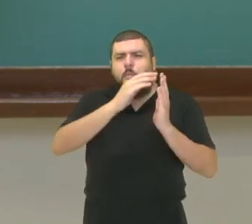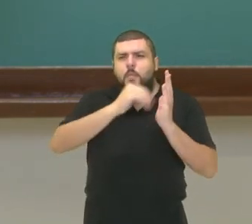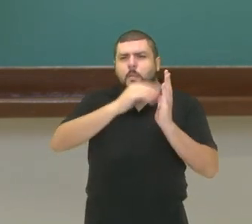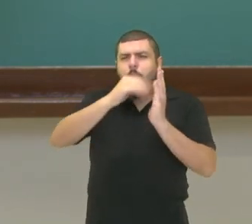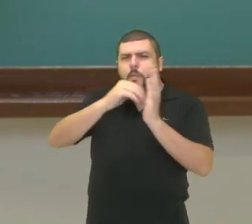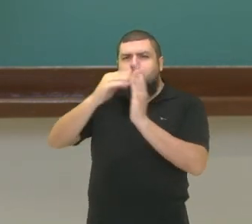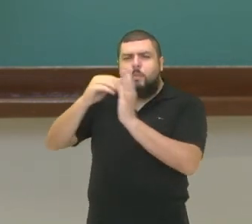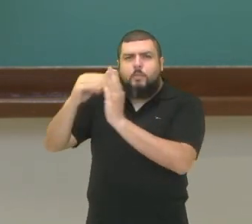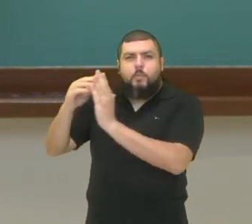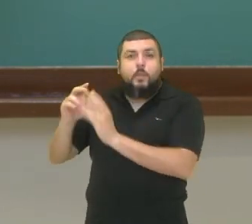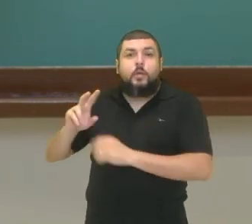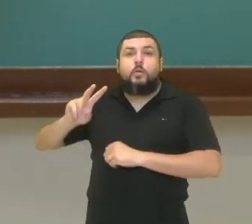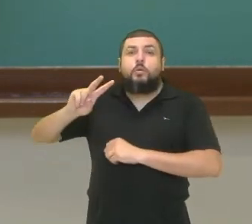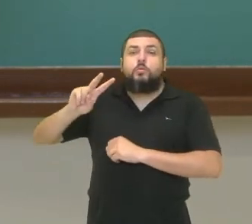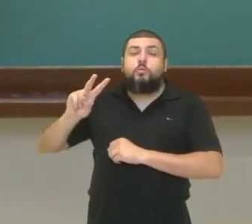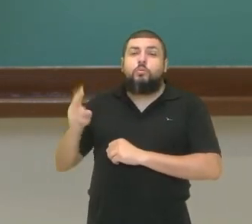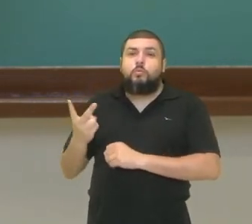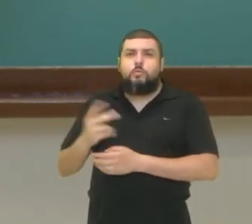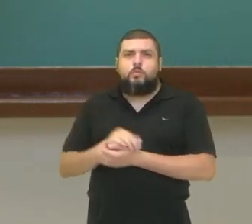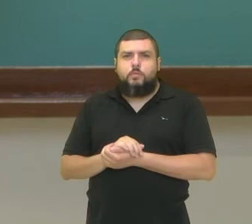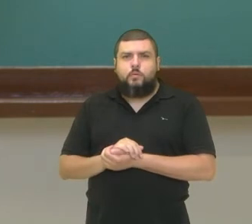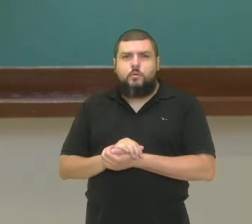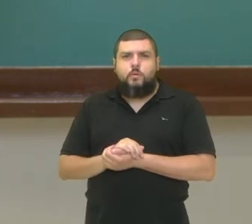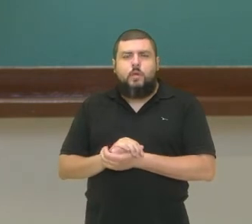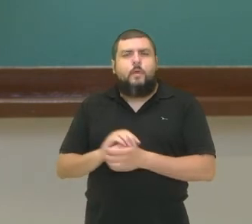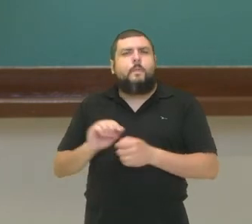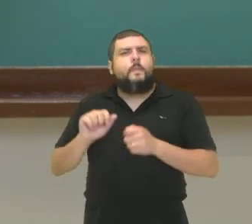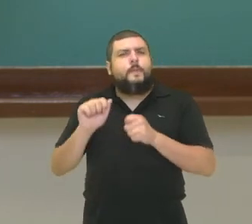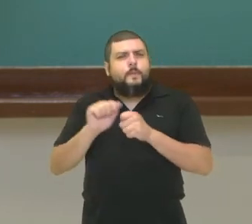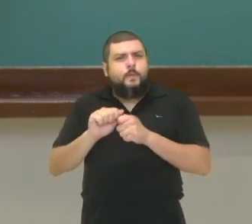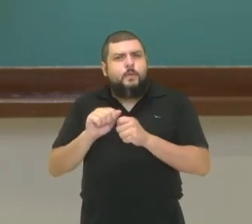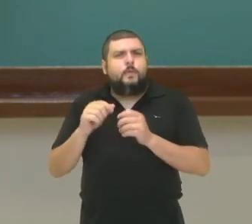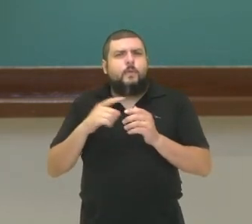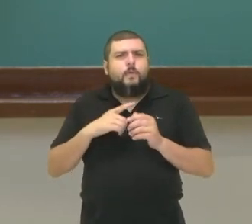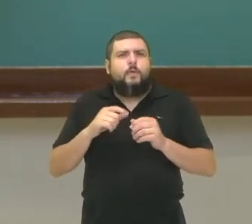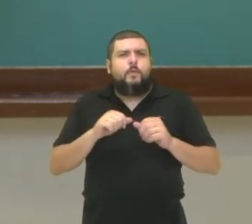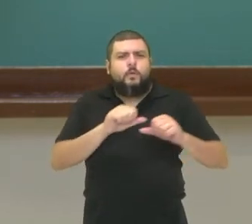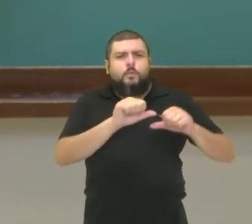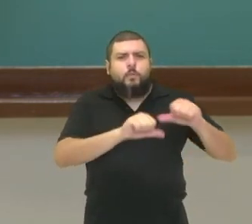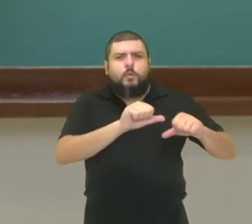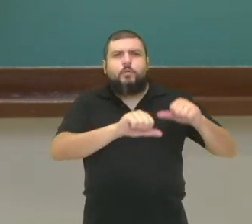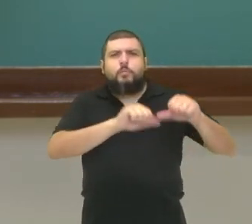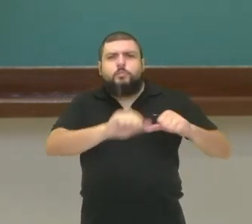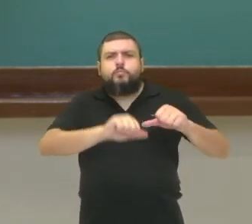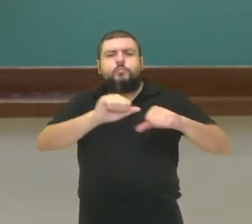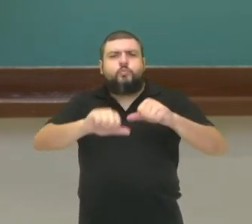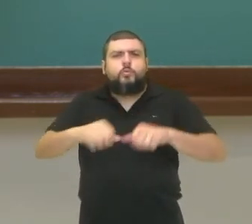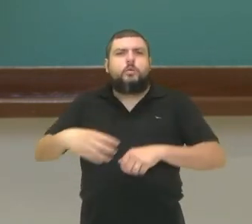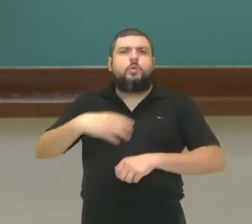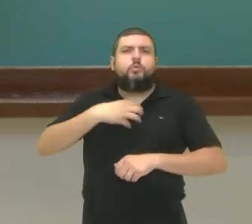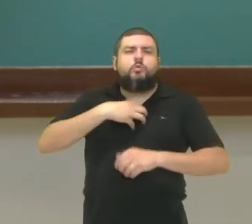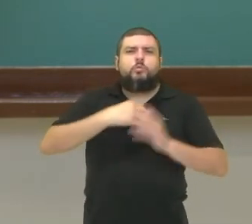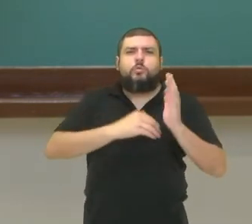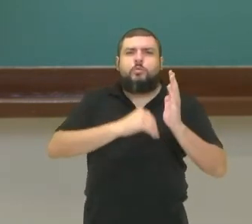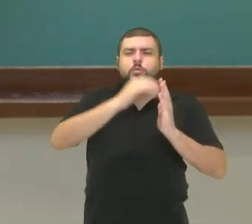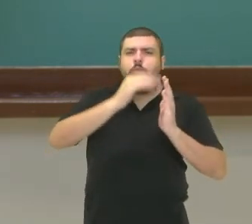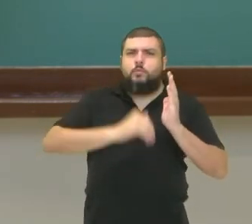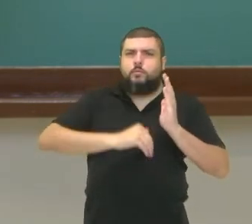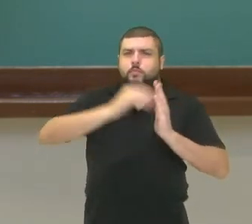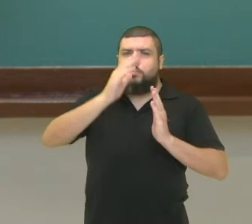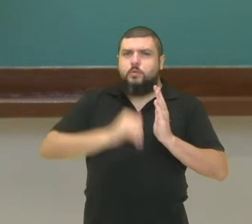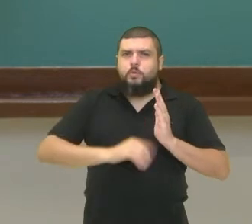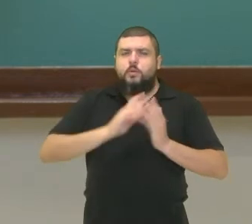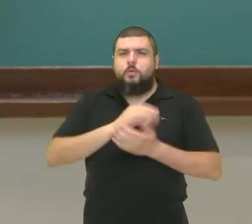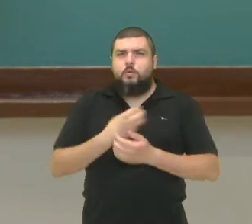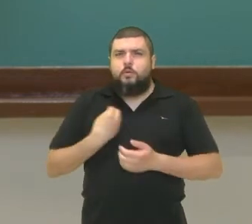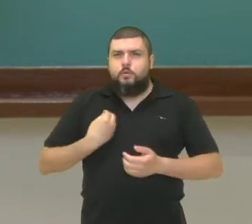Tá? E ele era um coringa, ele migrava por vários estilos. Tá? E um dos estilos na qual ele migrou, porque ele viveu nessa